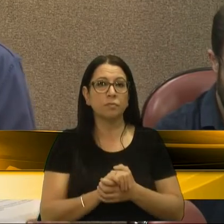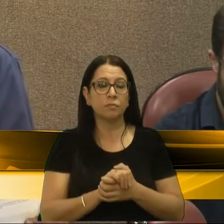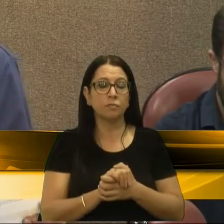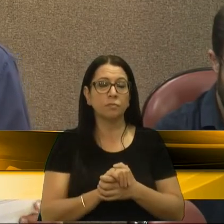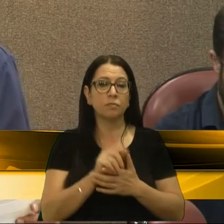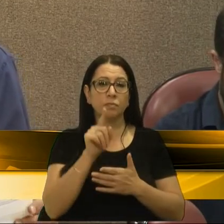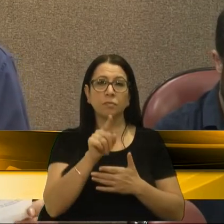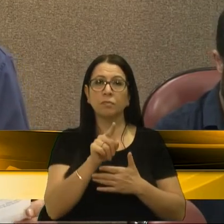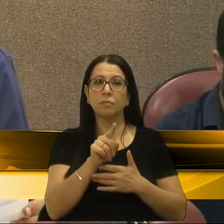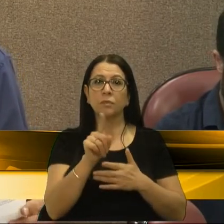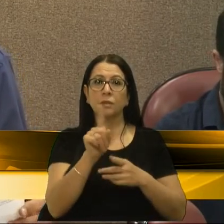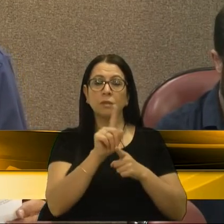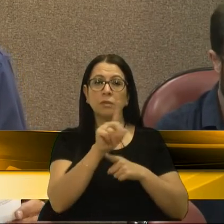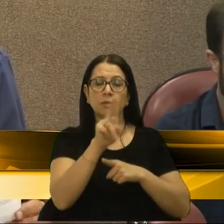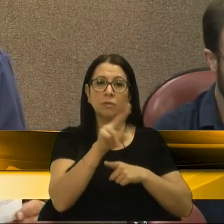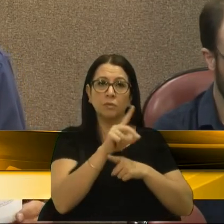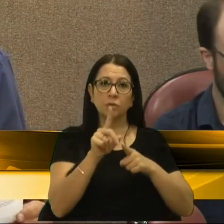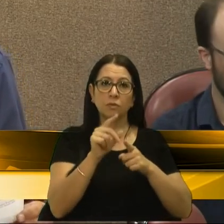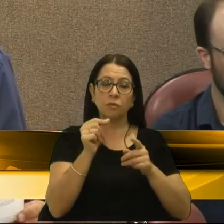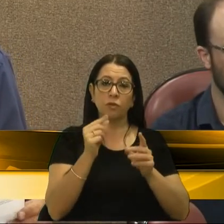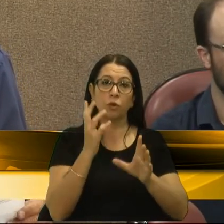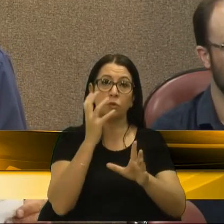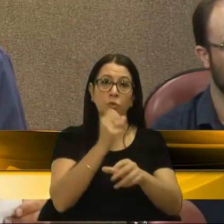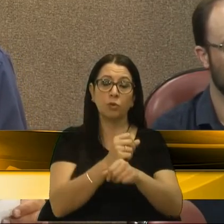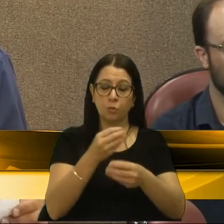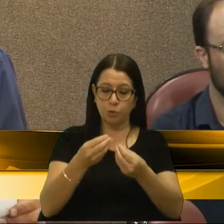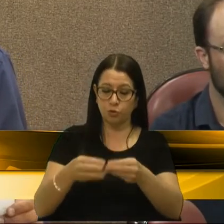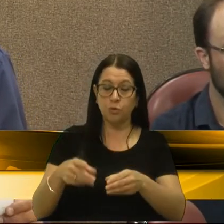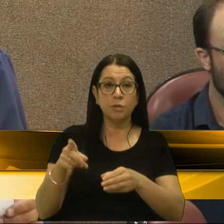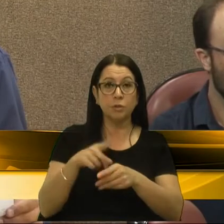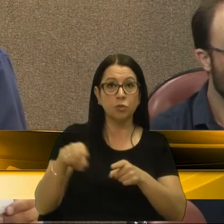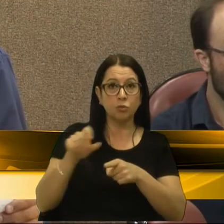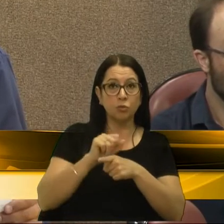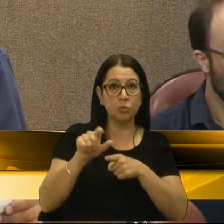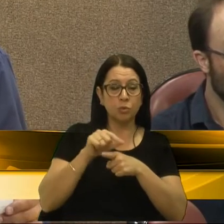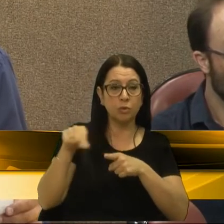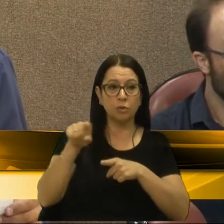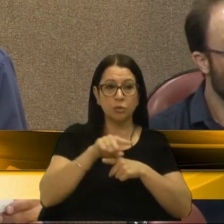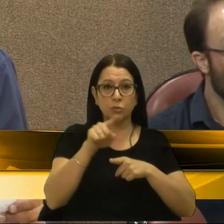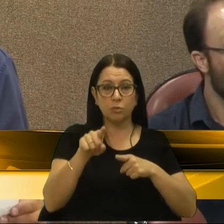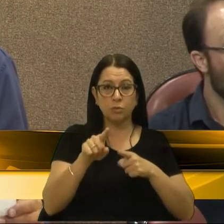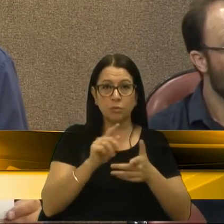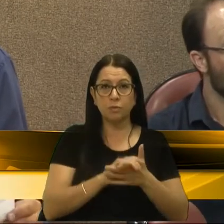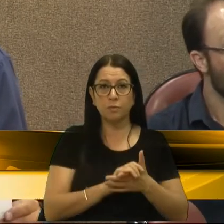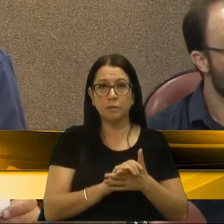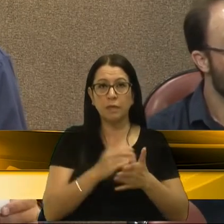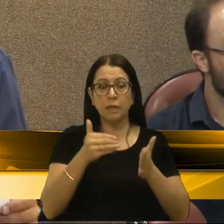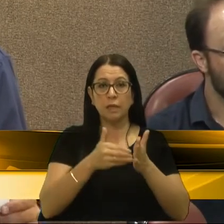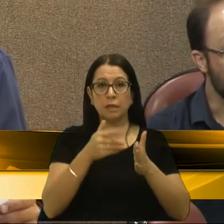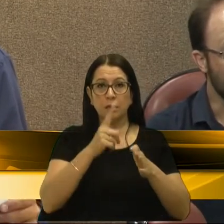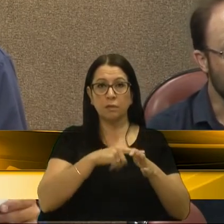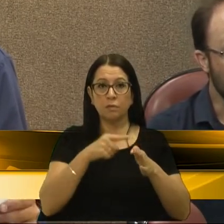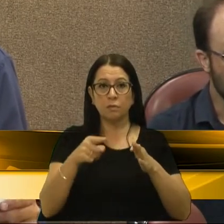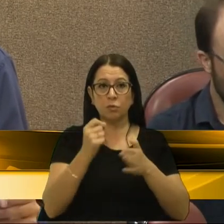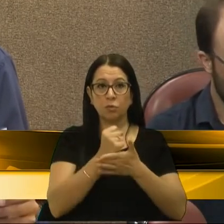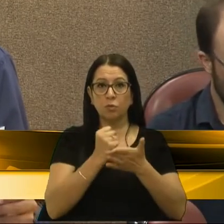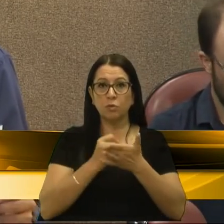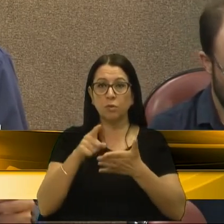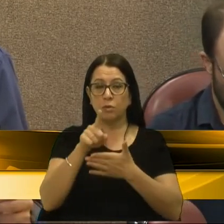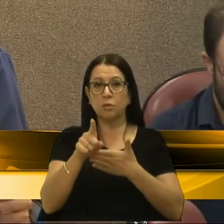E. Se desocupado, qual o valor total de prejuízo do aluguel deste imóvel ao município desde a sua desocupação até o cumprimento do contrato?